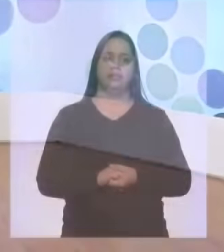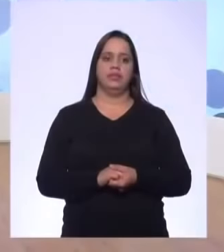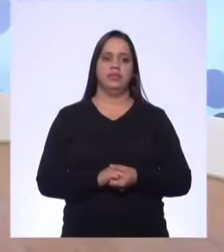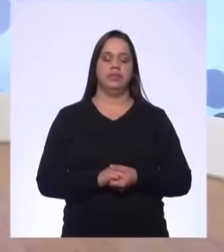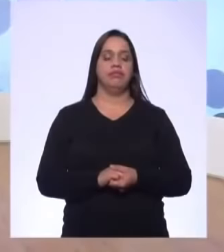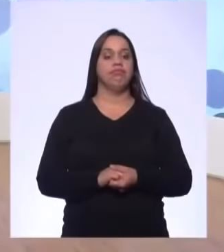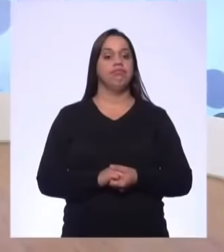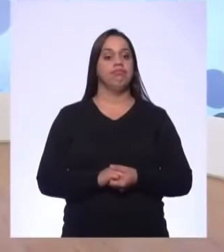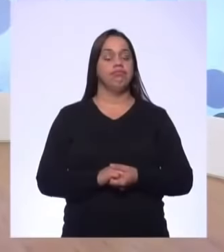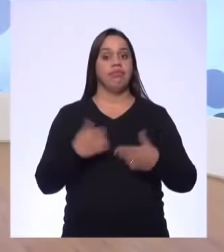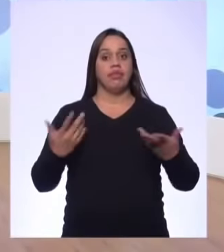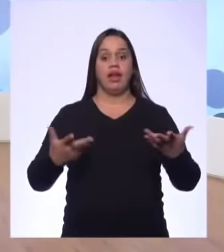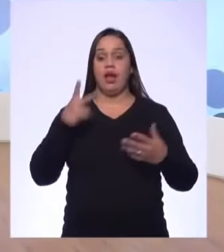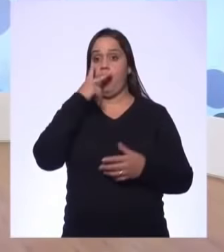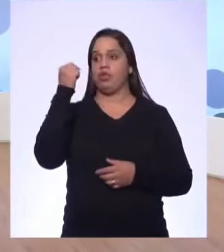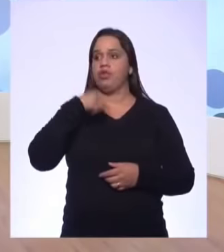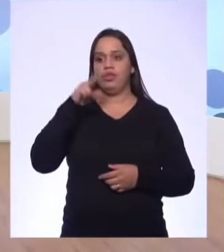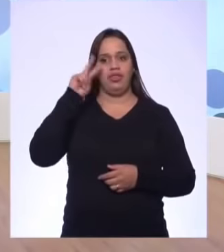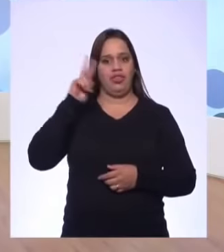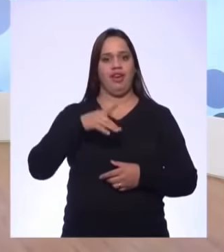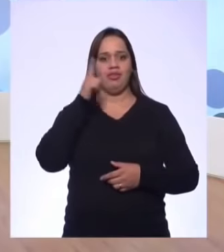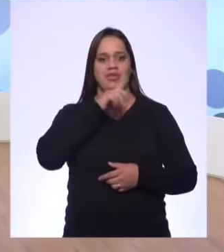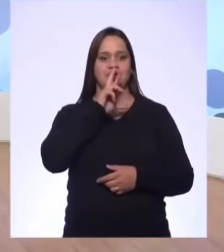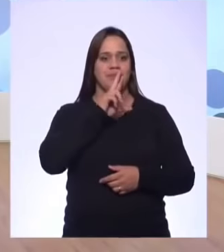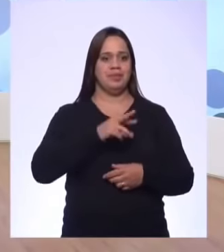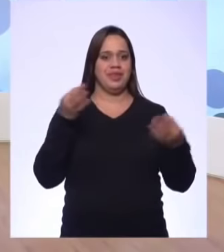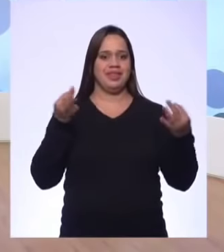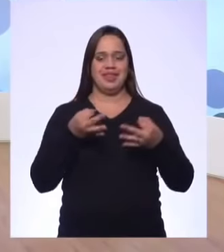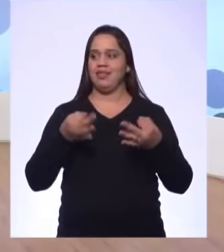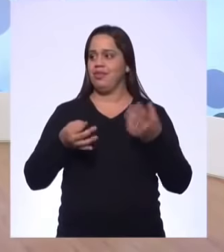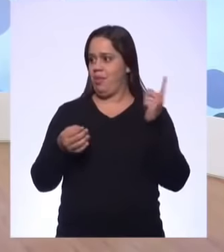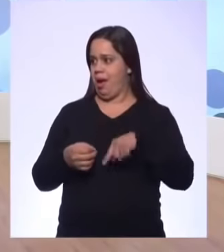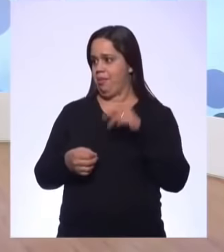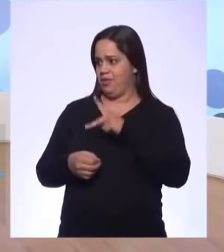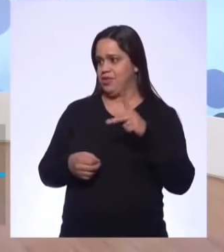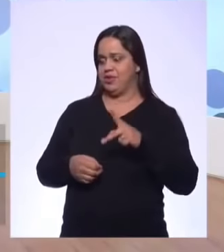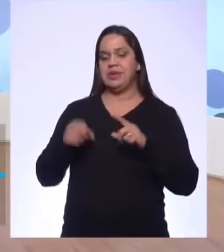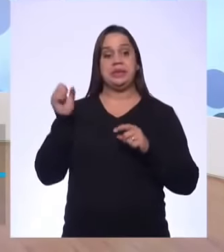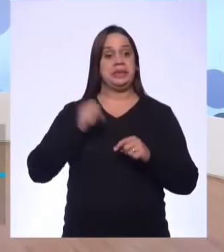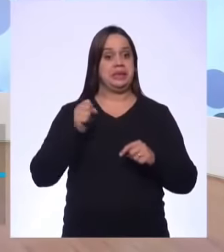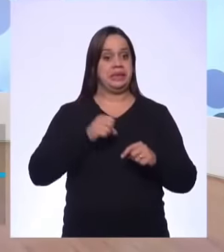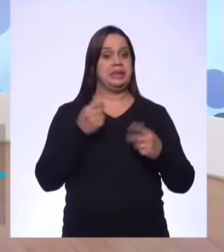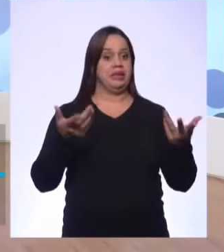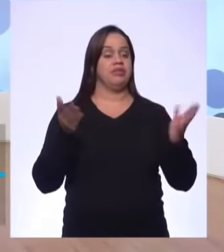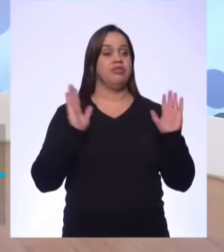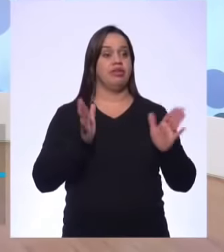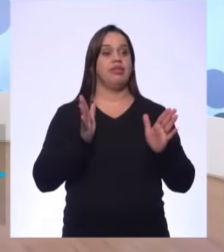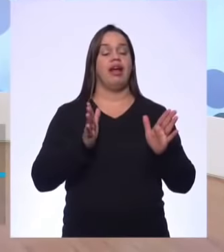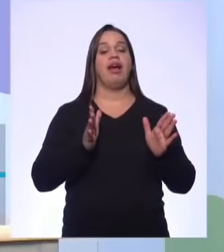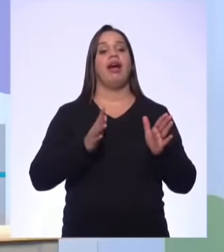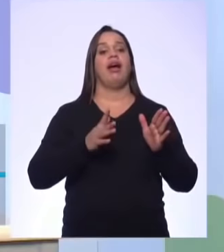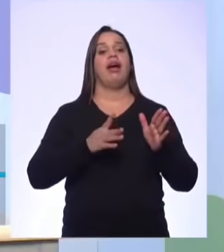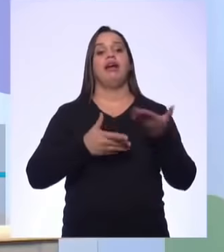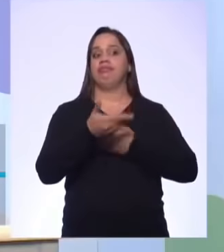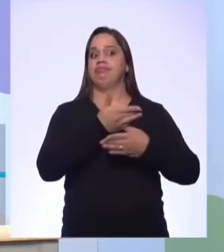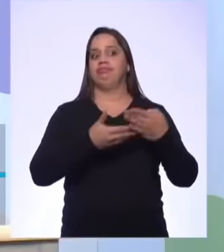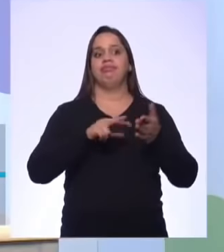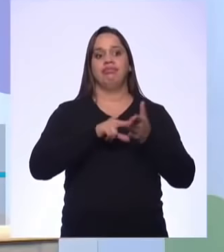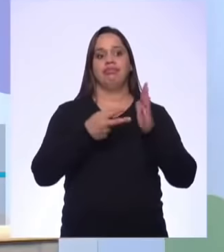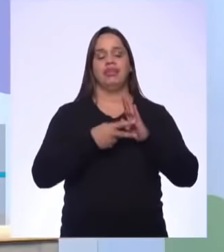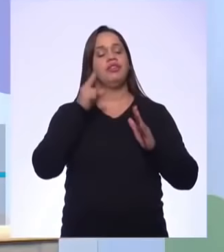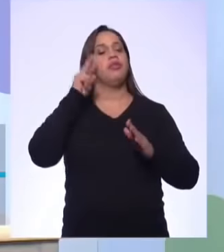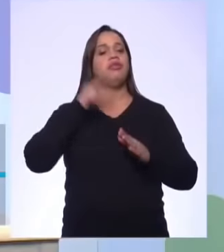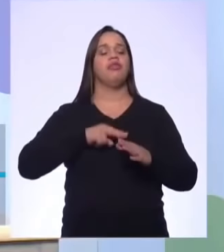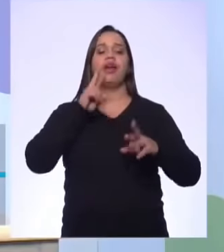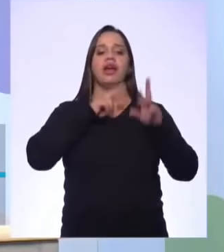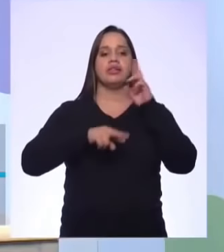Acho que vocês tiraram essa de letra, não foi, Ed? Com certeza, o pessoal já está inteirado aqui no significado, mas vamos a algumas